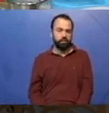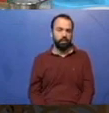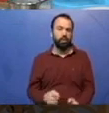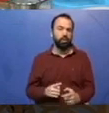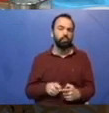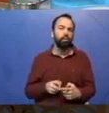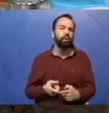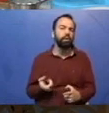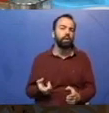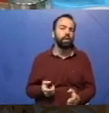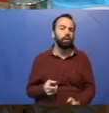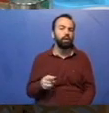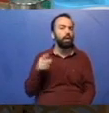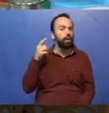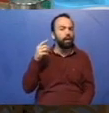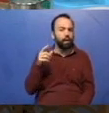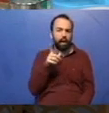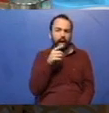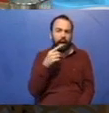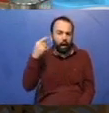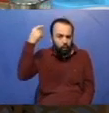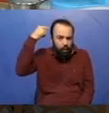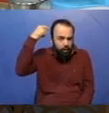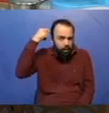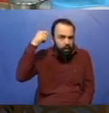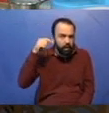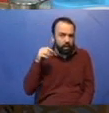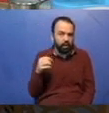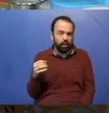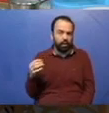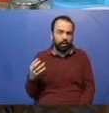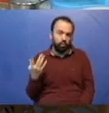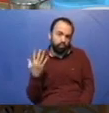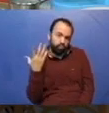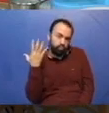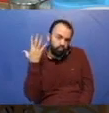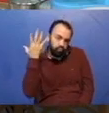seca? Porque a água contida no cabelo vai